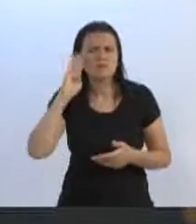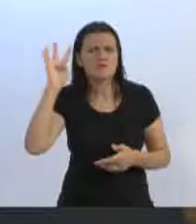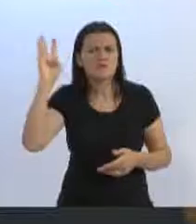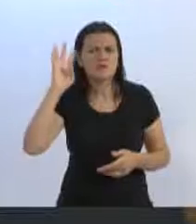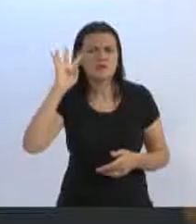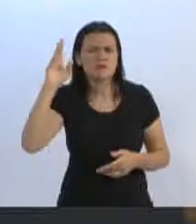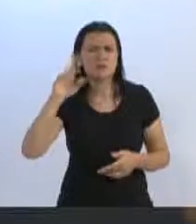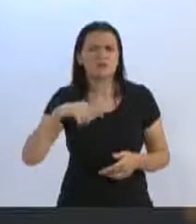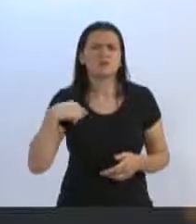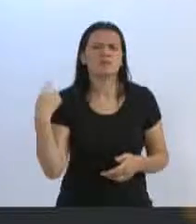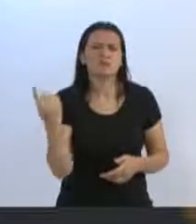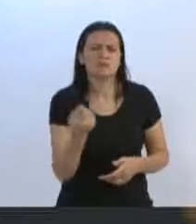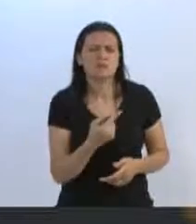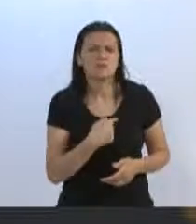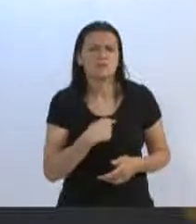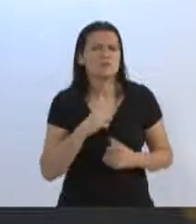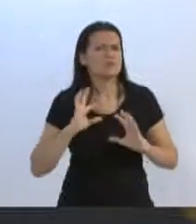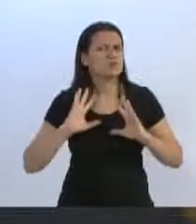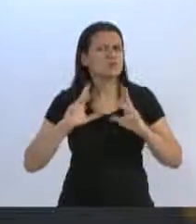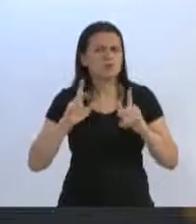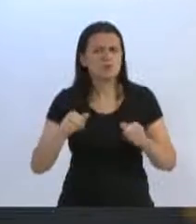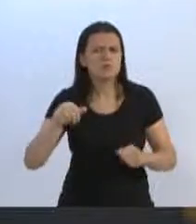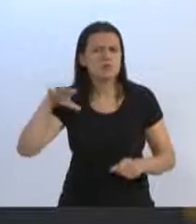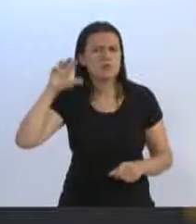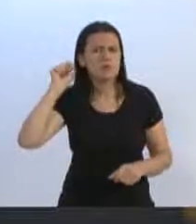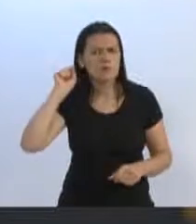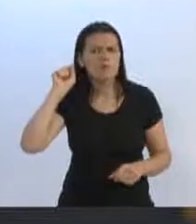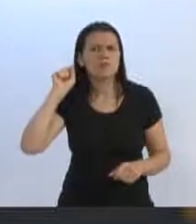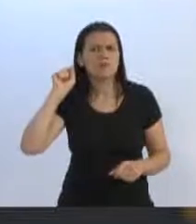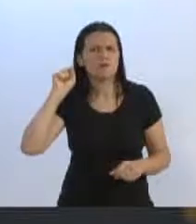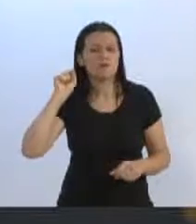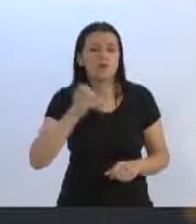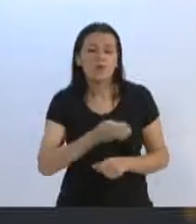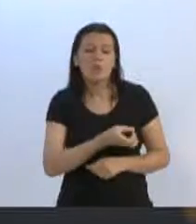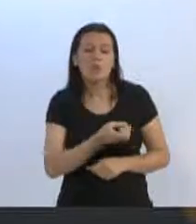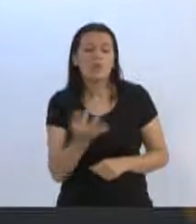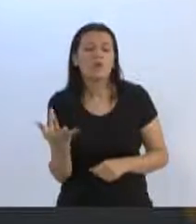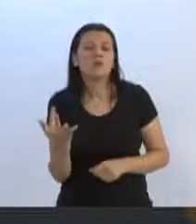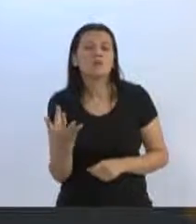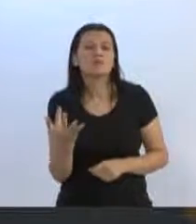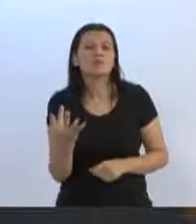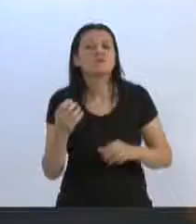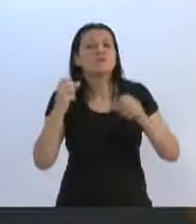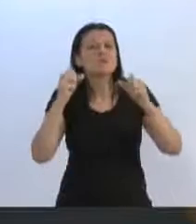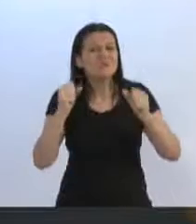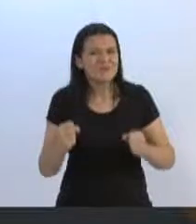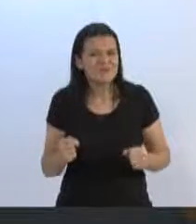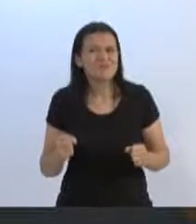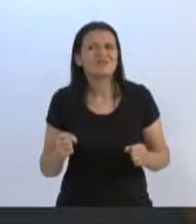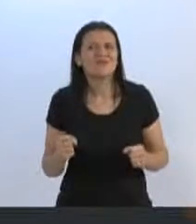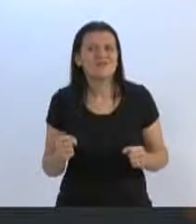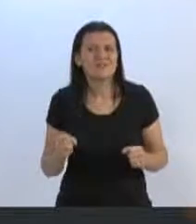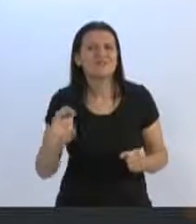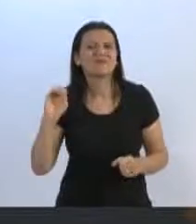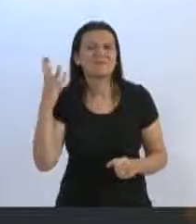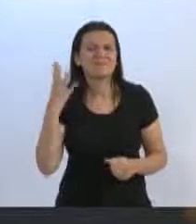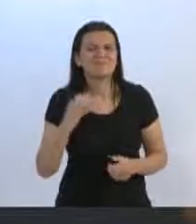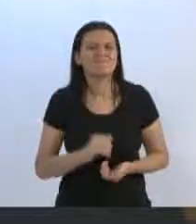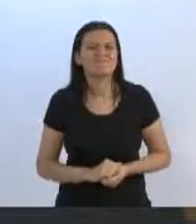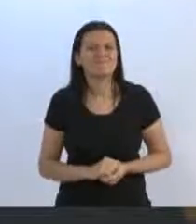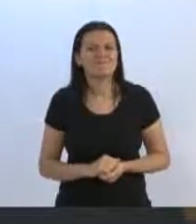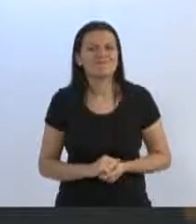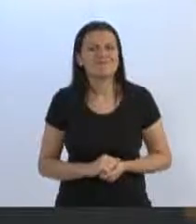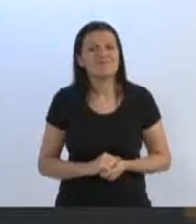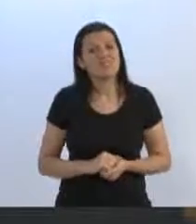nós, de todos aqueles que nos ouvem. Quantos de nós poderíamos passar por esse episódio, estando